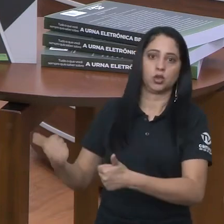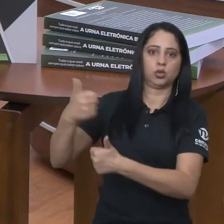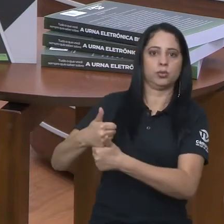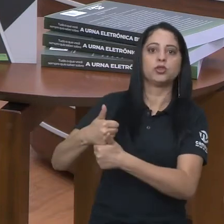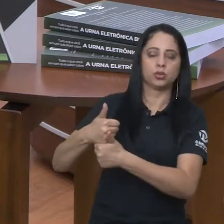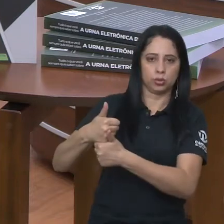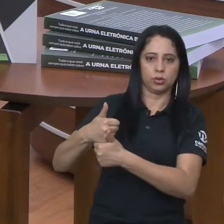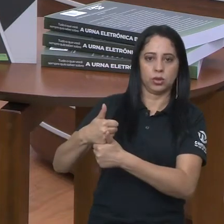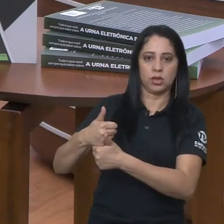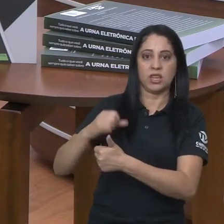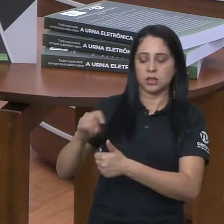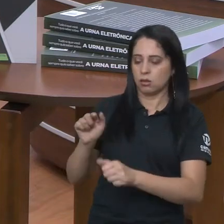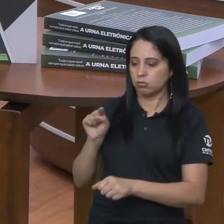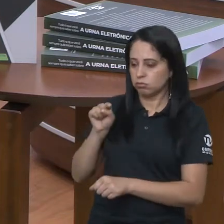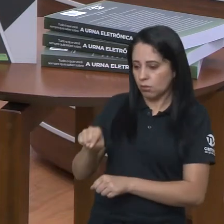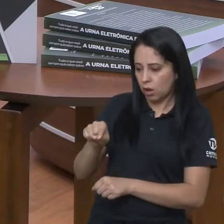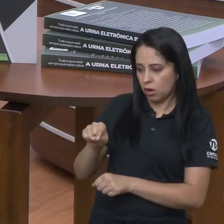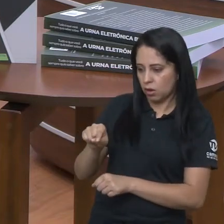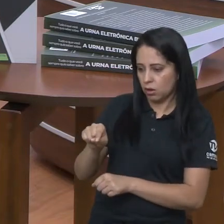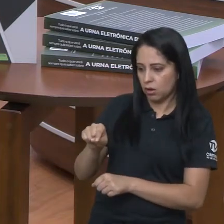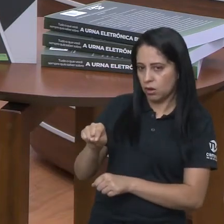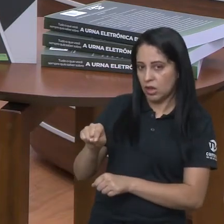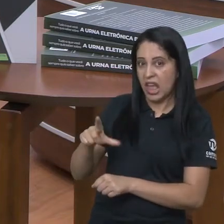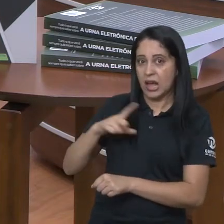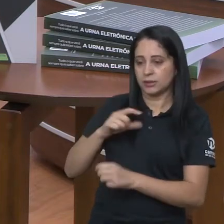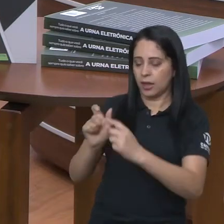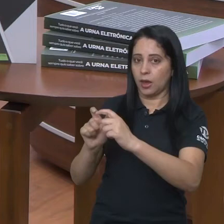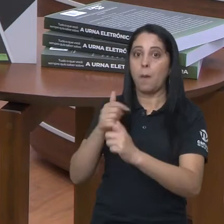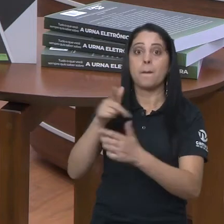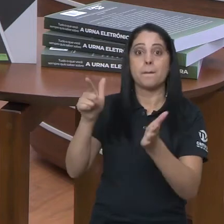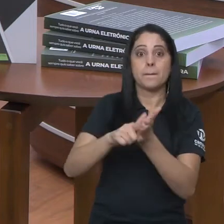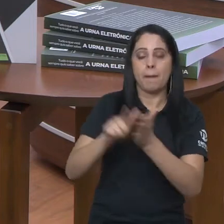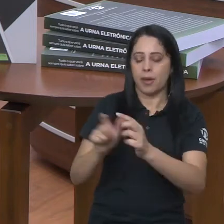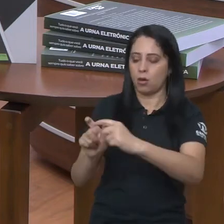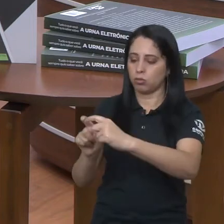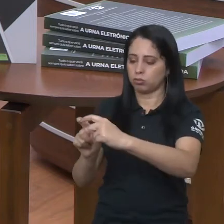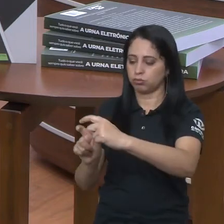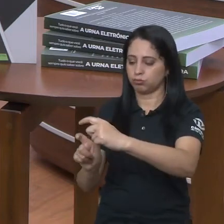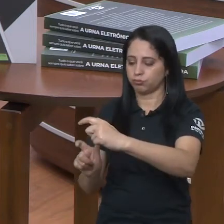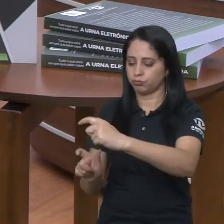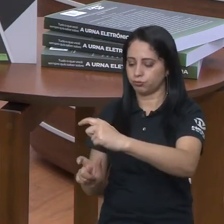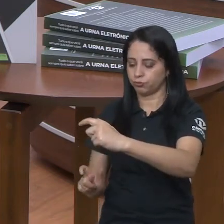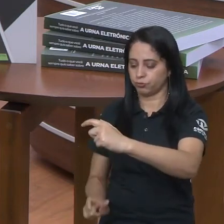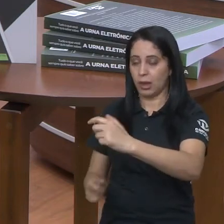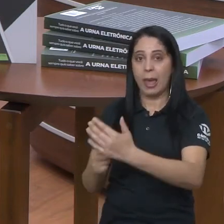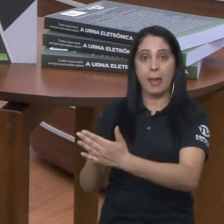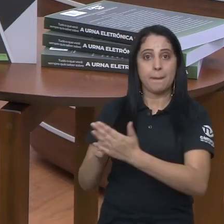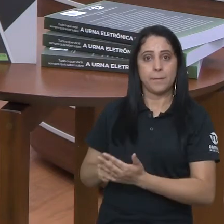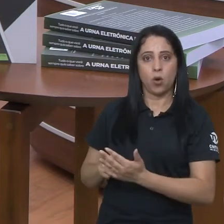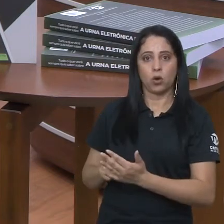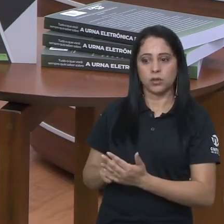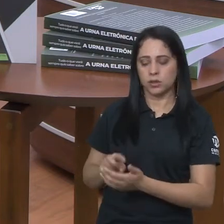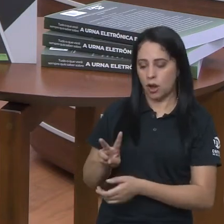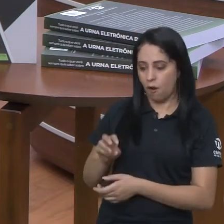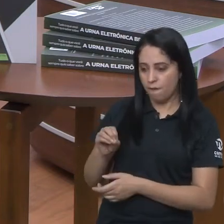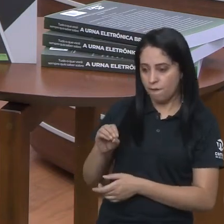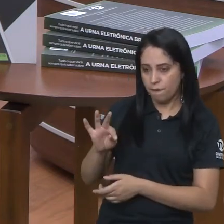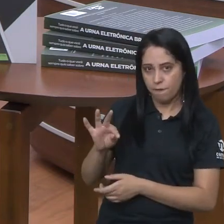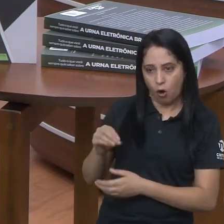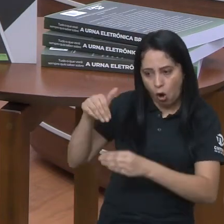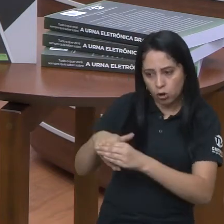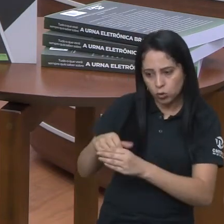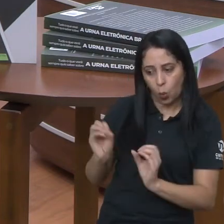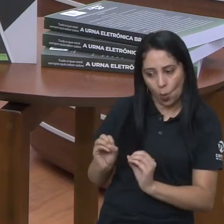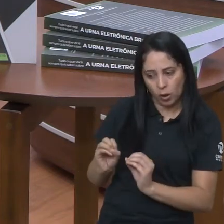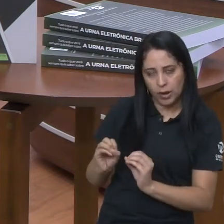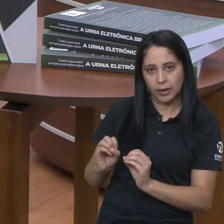funcionar, a urna é substituída. Ao ligar a urna, todas as urnas emitem um boletim chamado zerésima, que